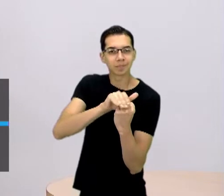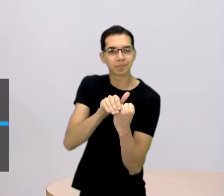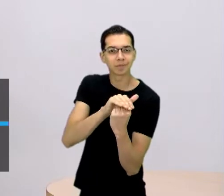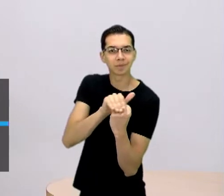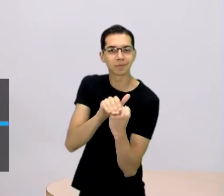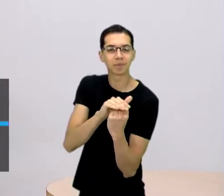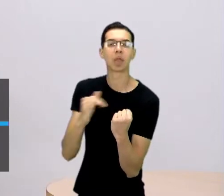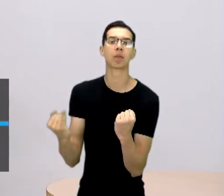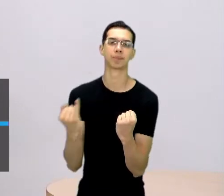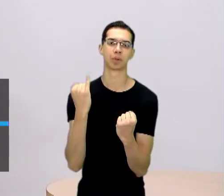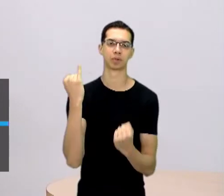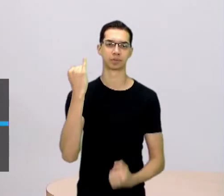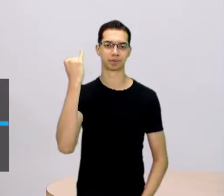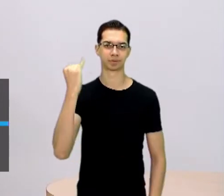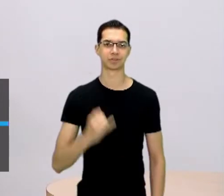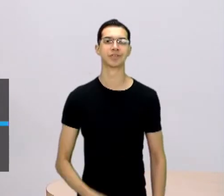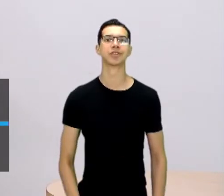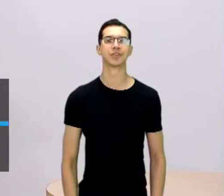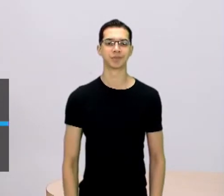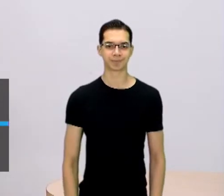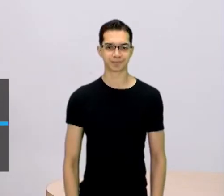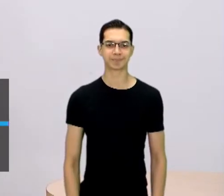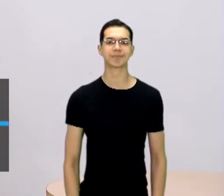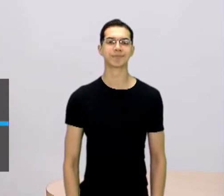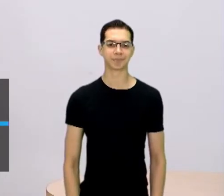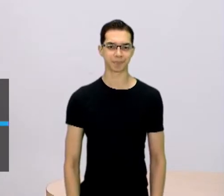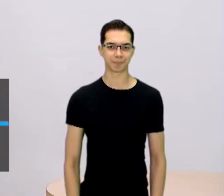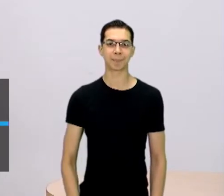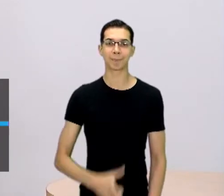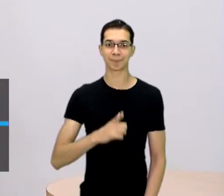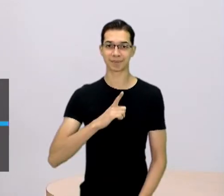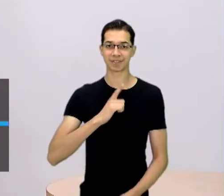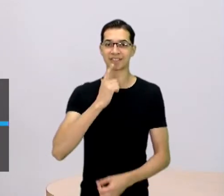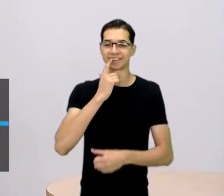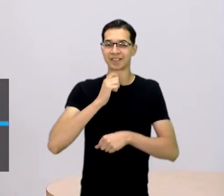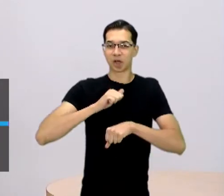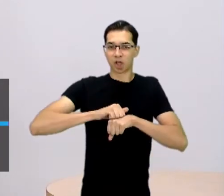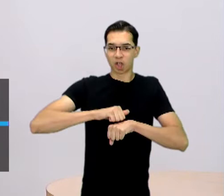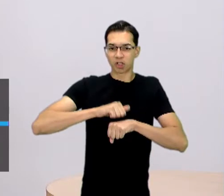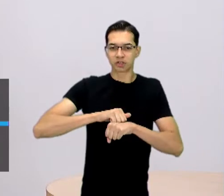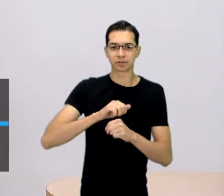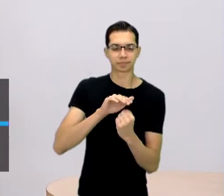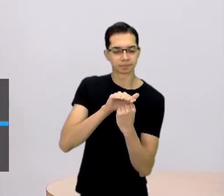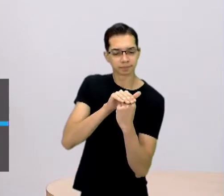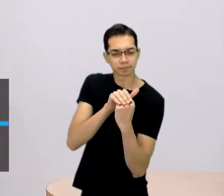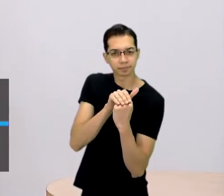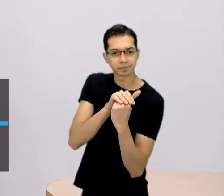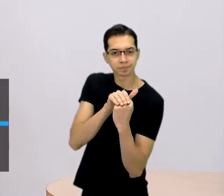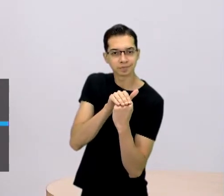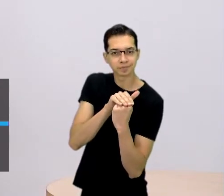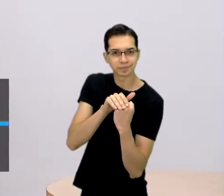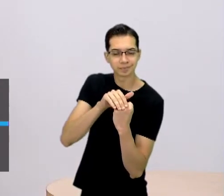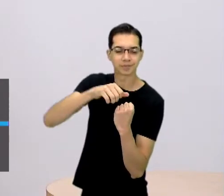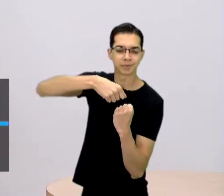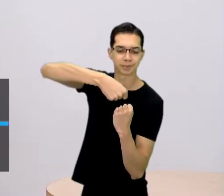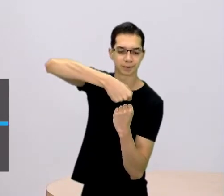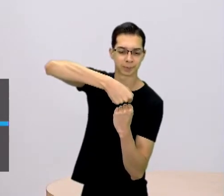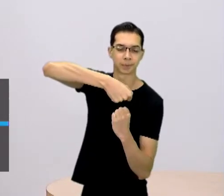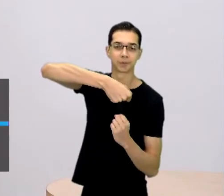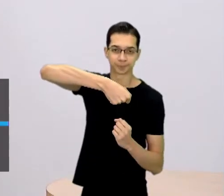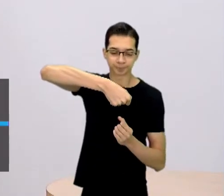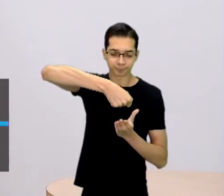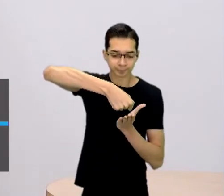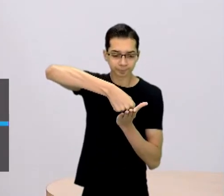né, essa parte inferior aí do osso, né, essa parte de baixo aí do osso, né, para que esse osso, então, não fique